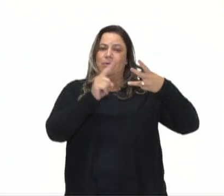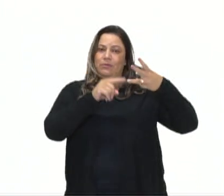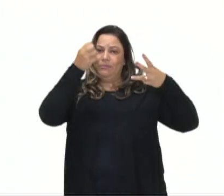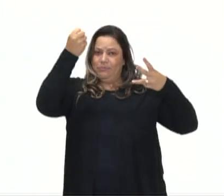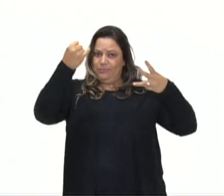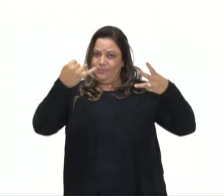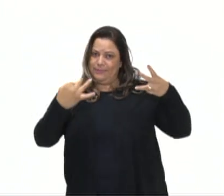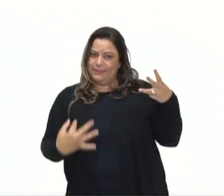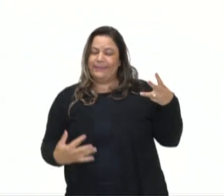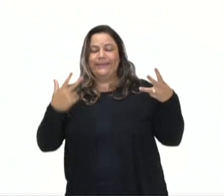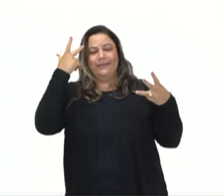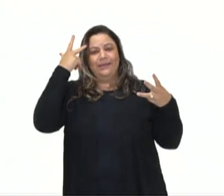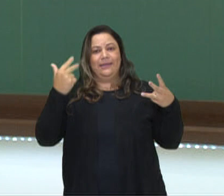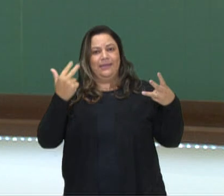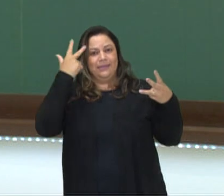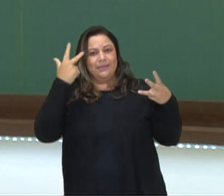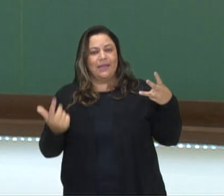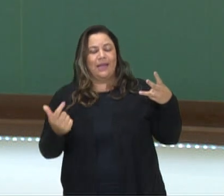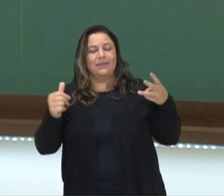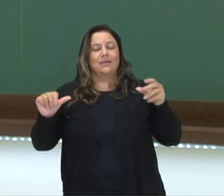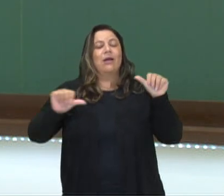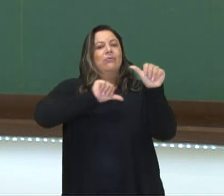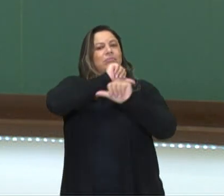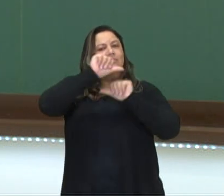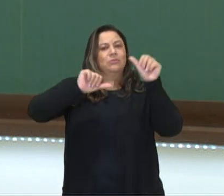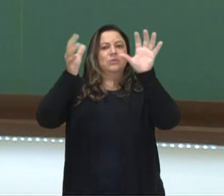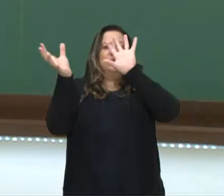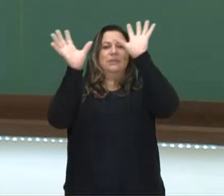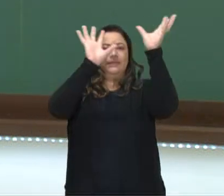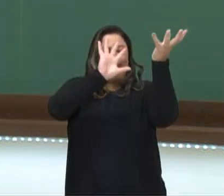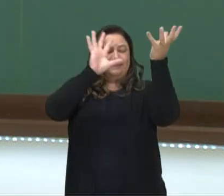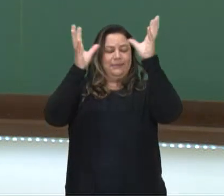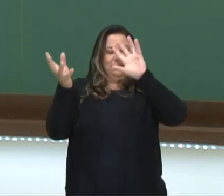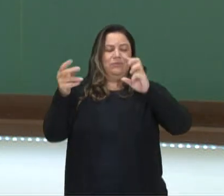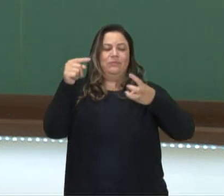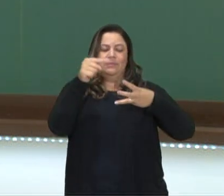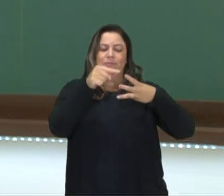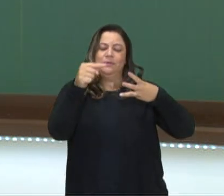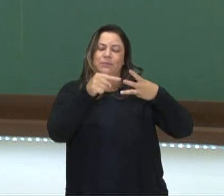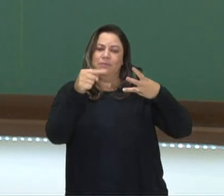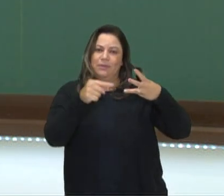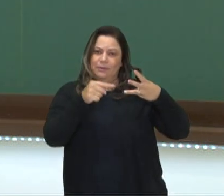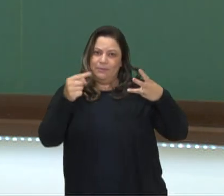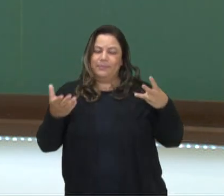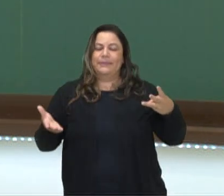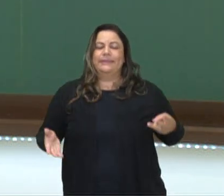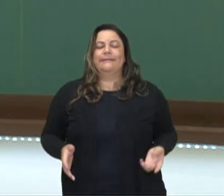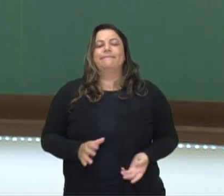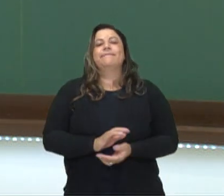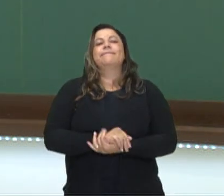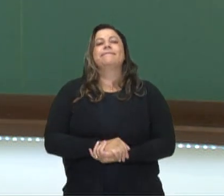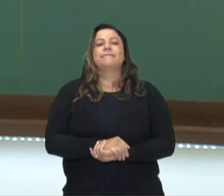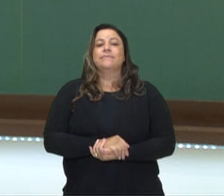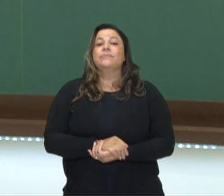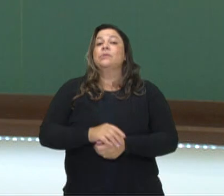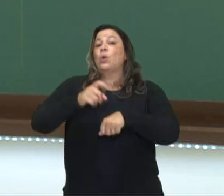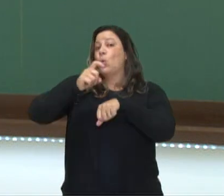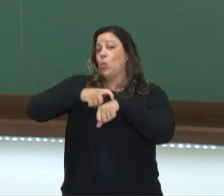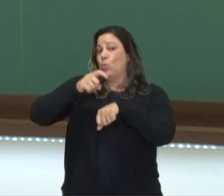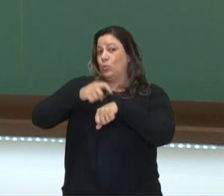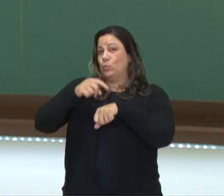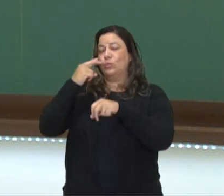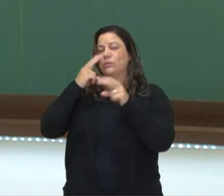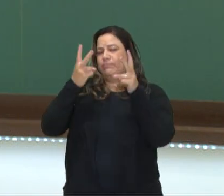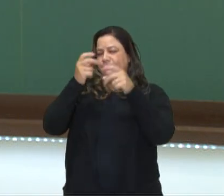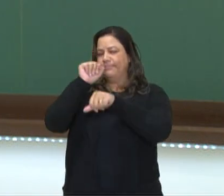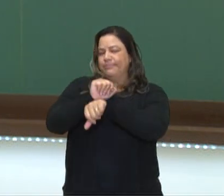de mudanças do clima. Então comenta aí 3 causas naturais que são responsáveis pela modificação do clima. O tempo está na tela